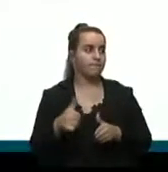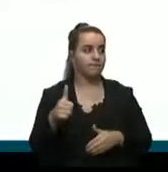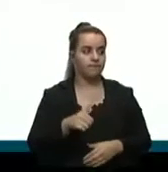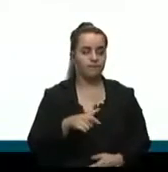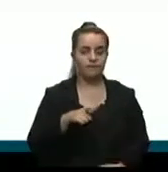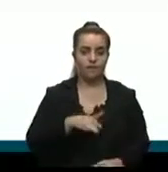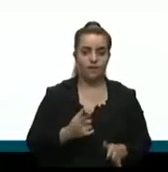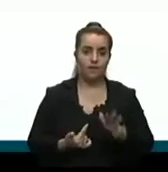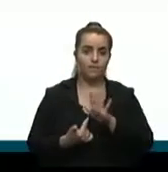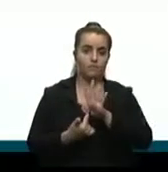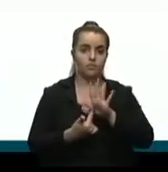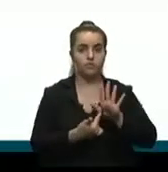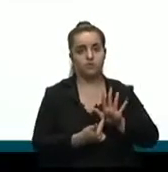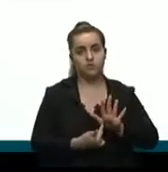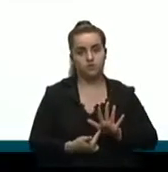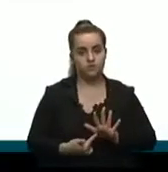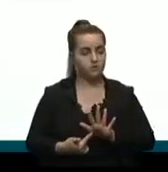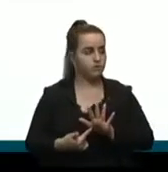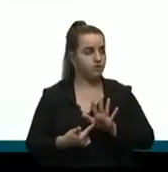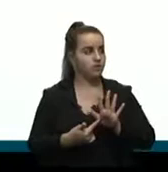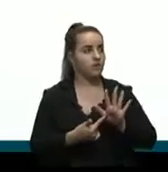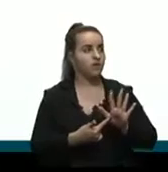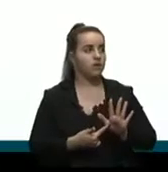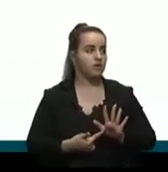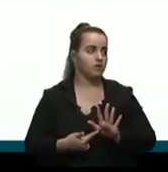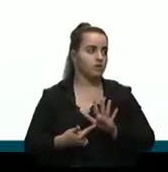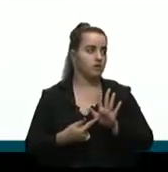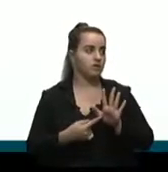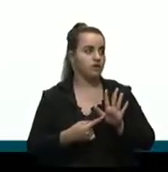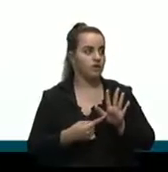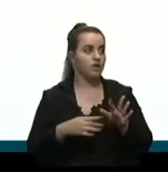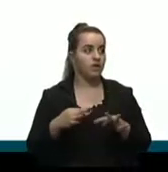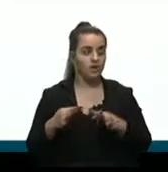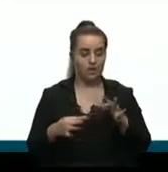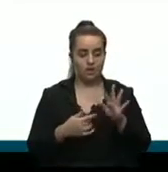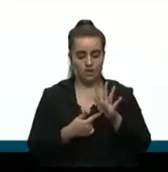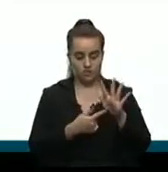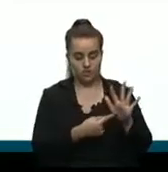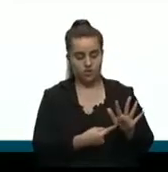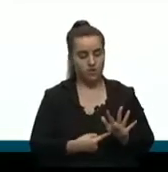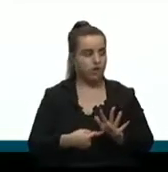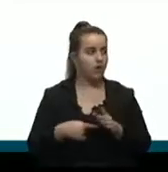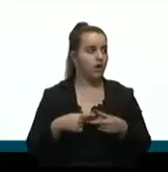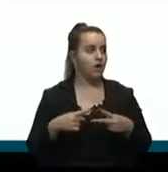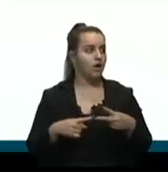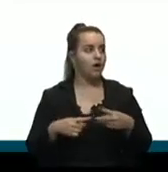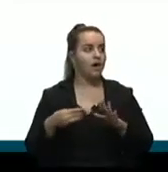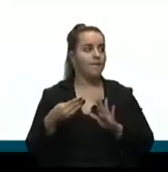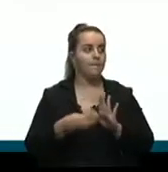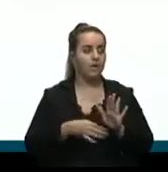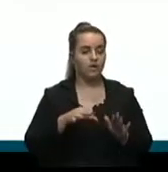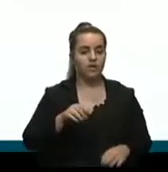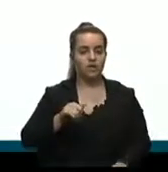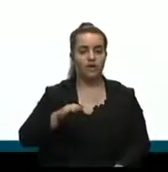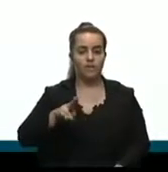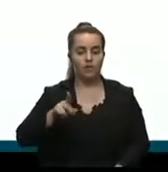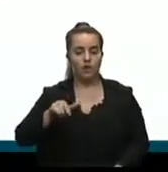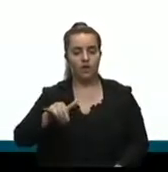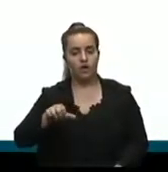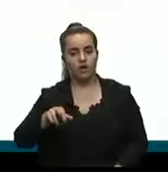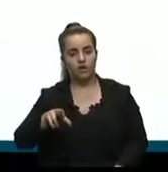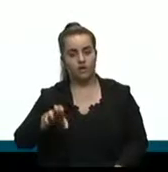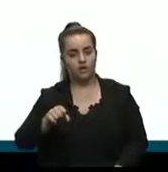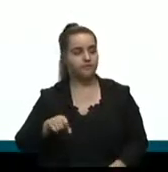temos conhecimento a respeito da amostragem, técnicas de amostragem, métodos tabulares e